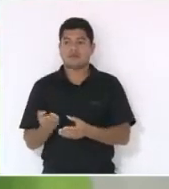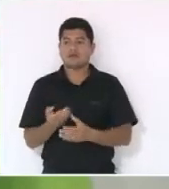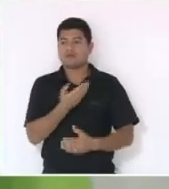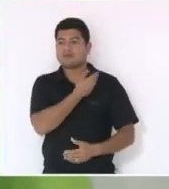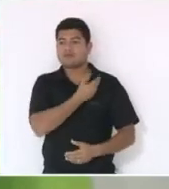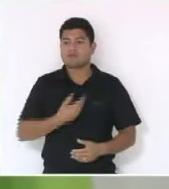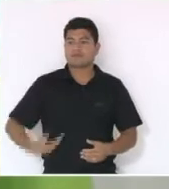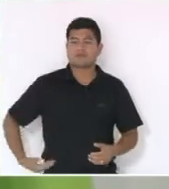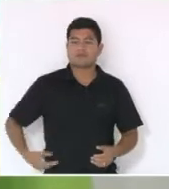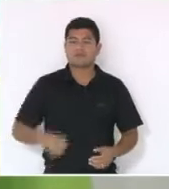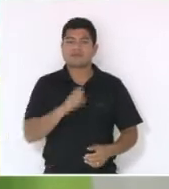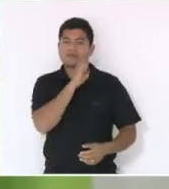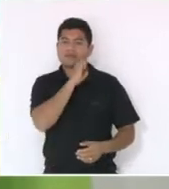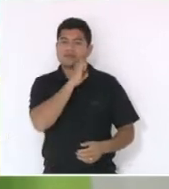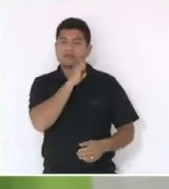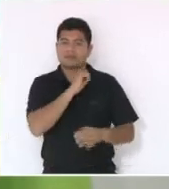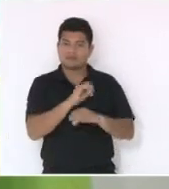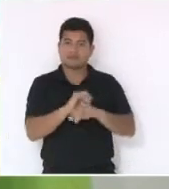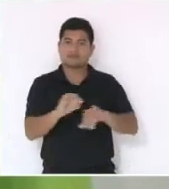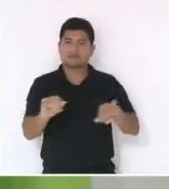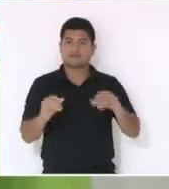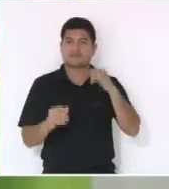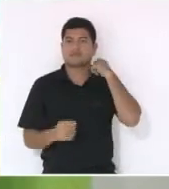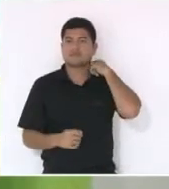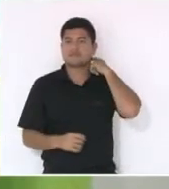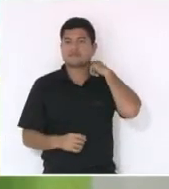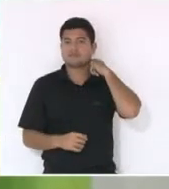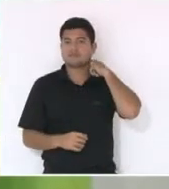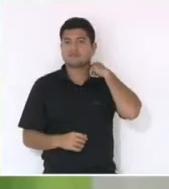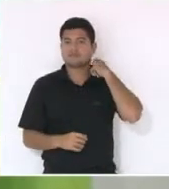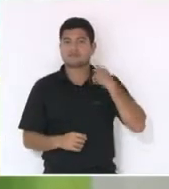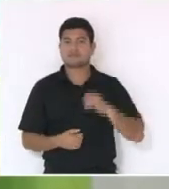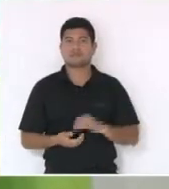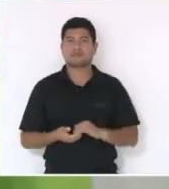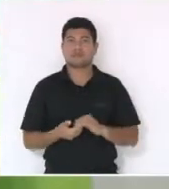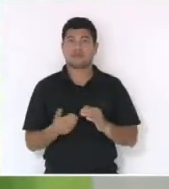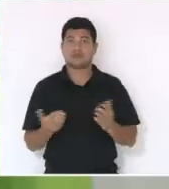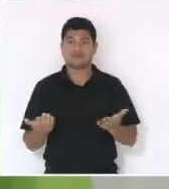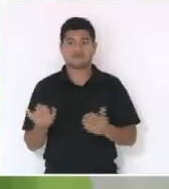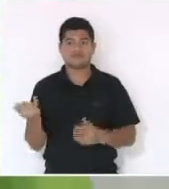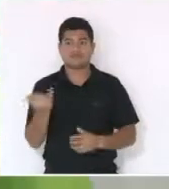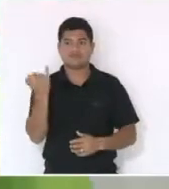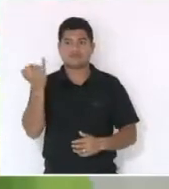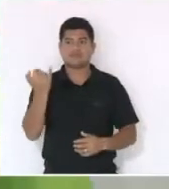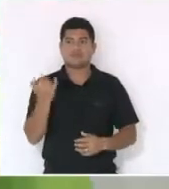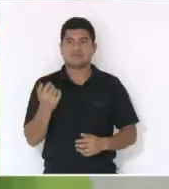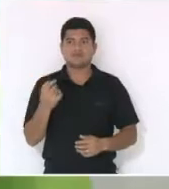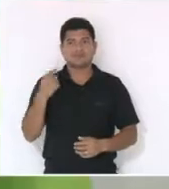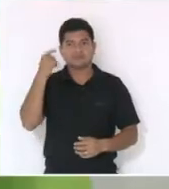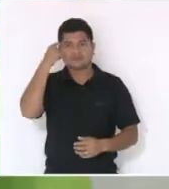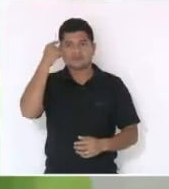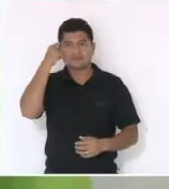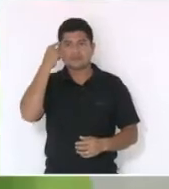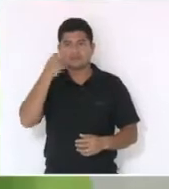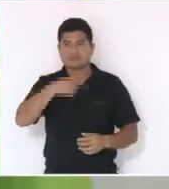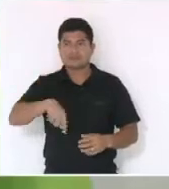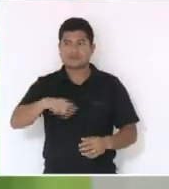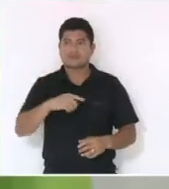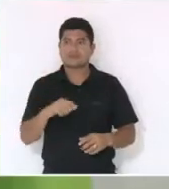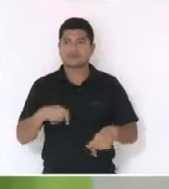Eduardo Pinho Moreira. E isso é muito importante. Imagine nós ficarmos no Estado aí